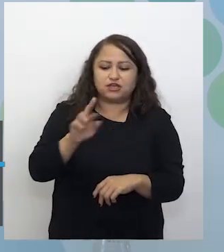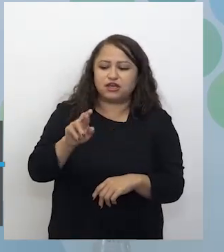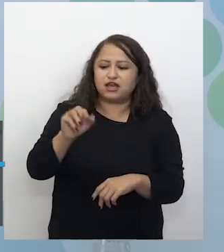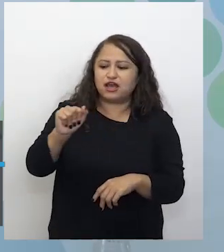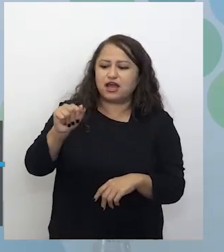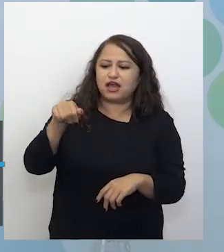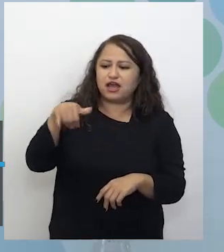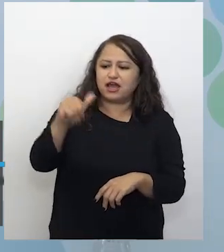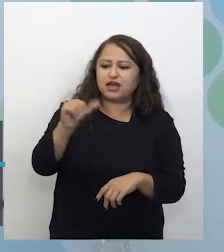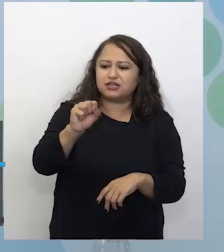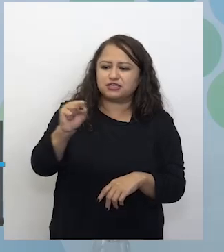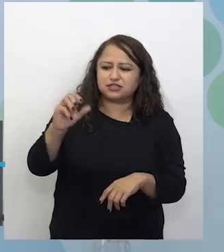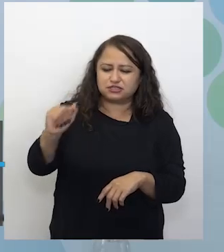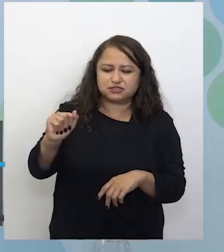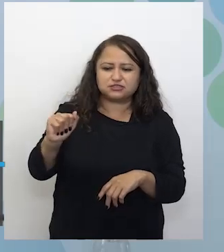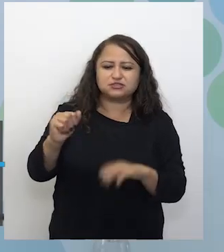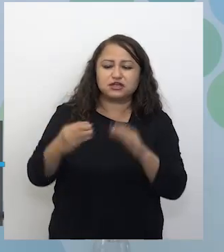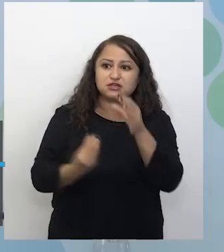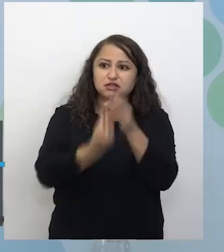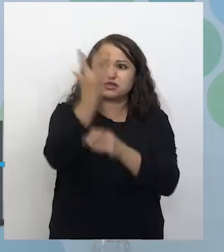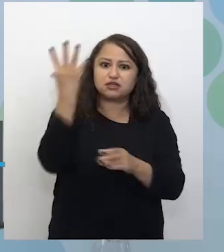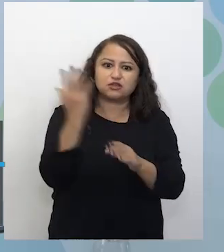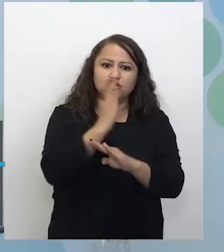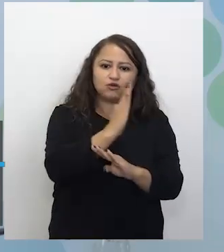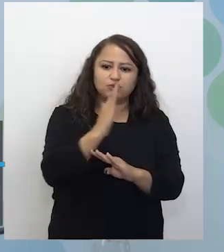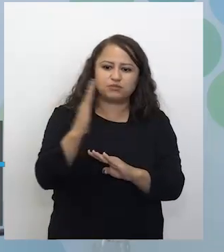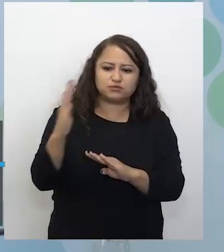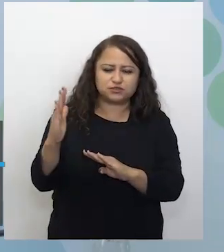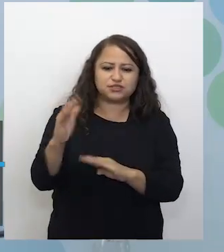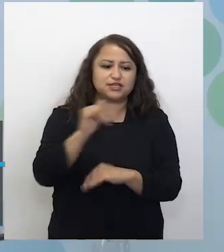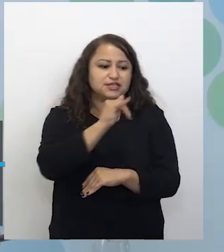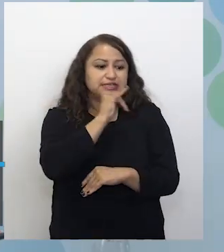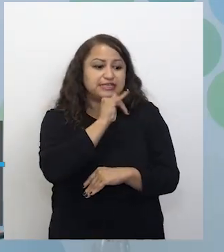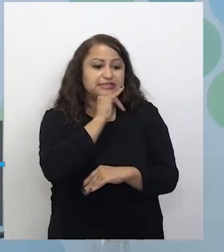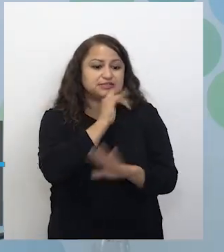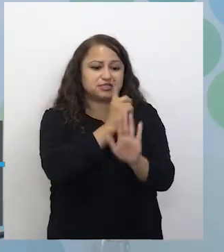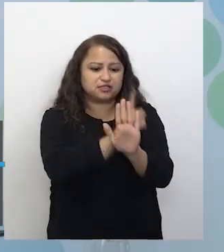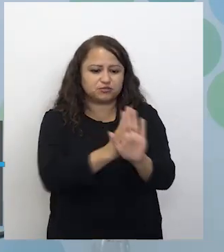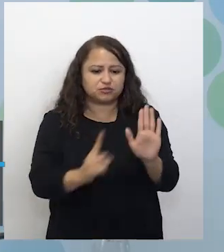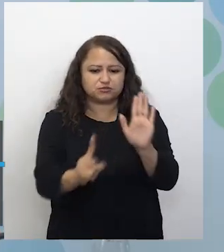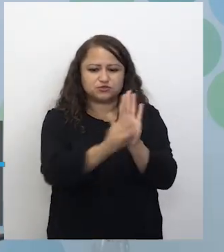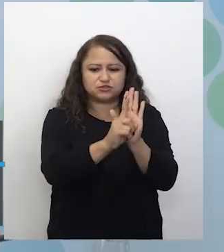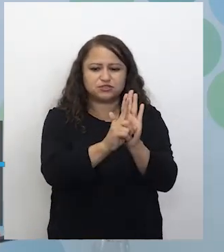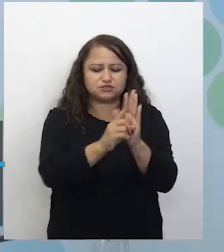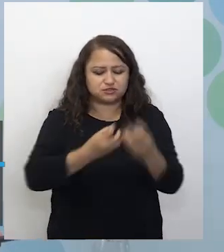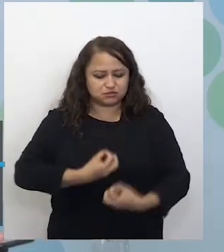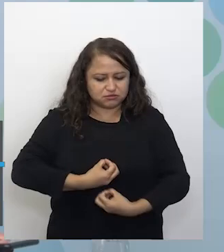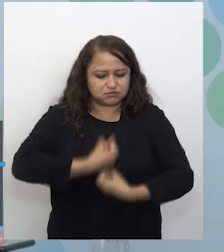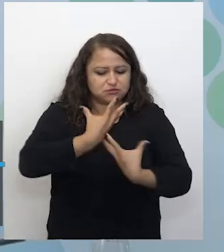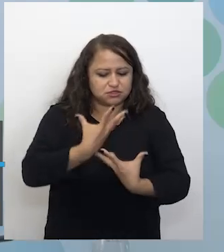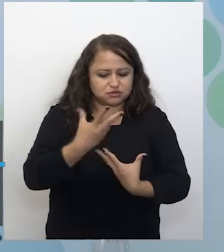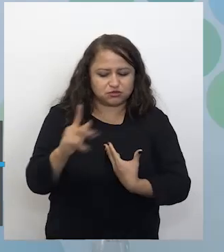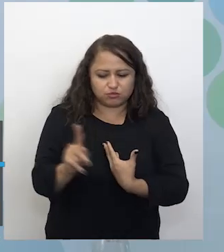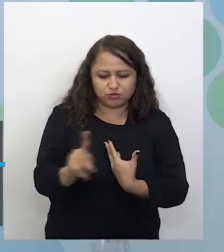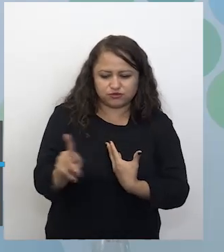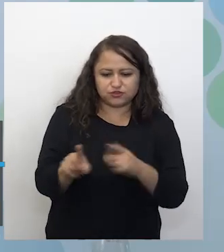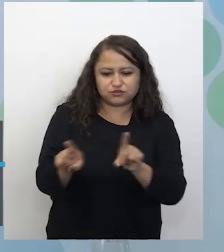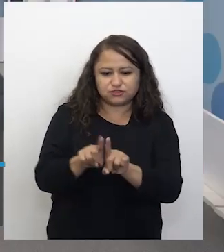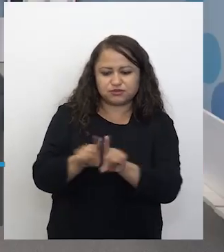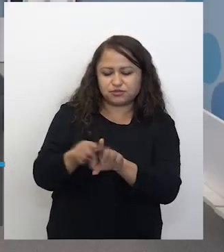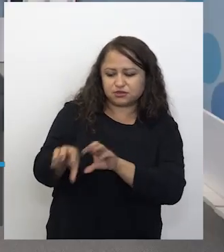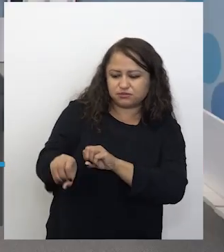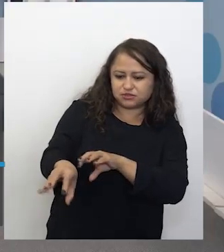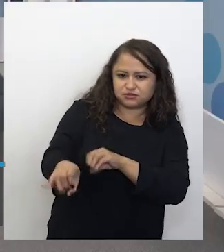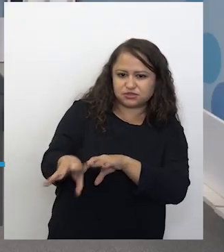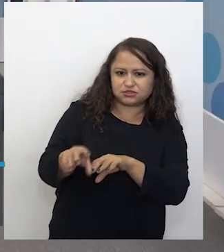uma biblioteca. Então, é um exemplo aí desse processo de protagonismo que é inspirador para o professor e para a educação. E